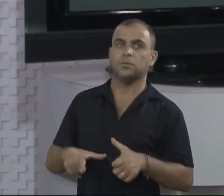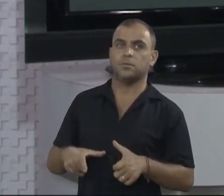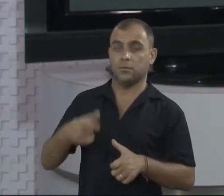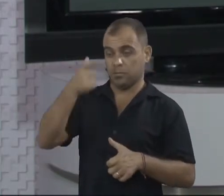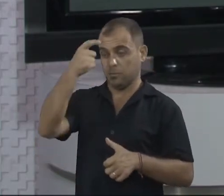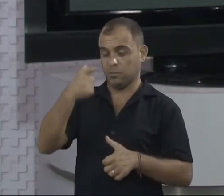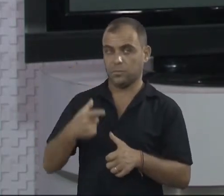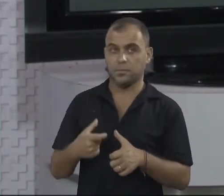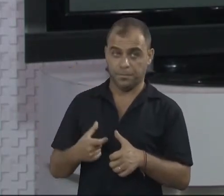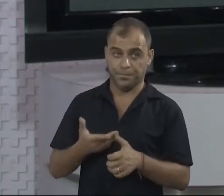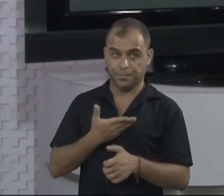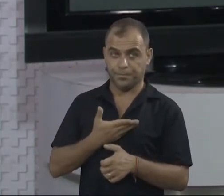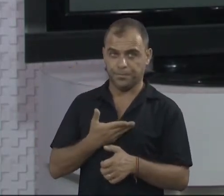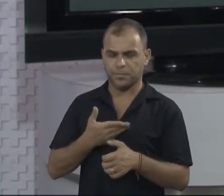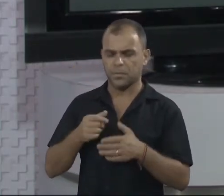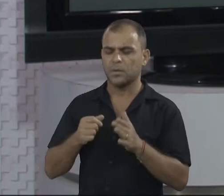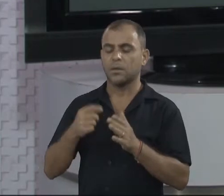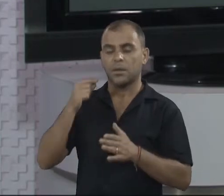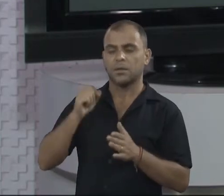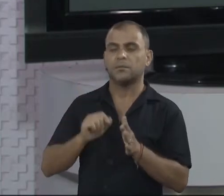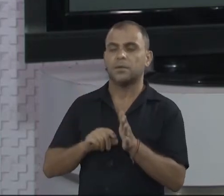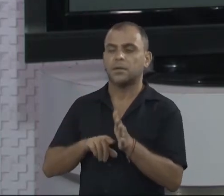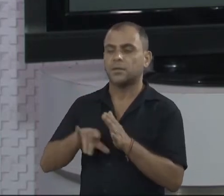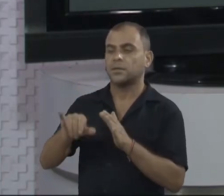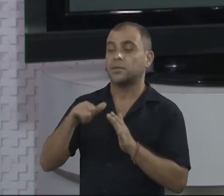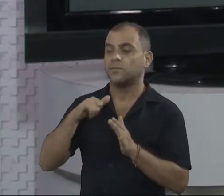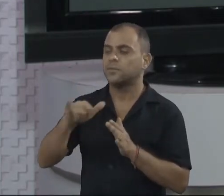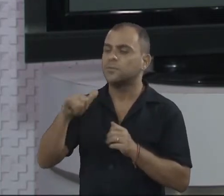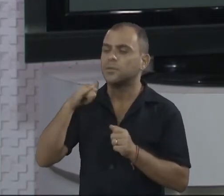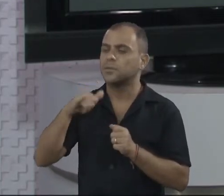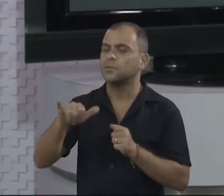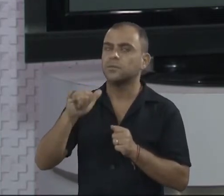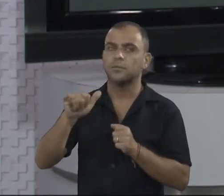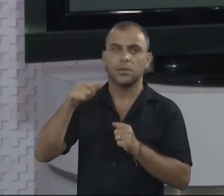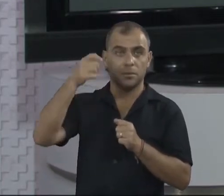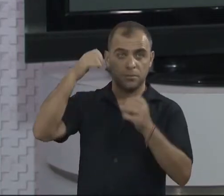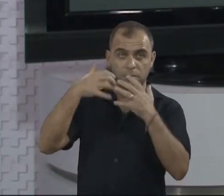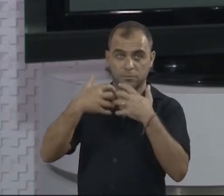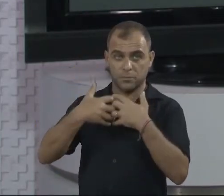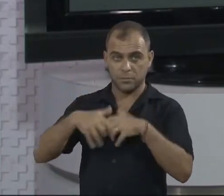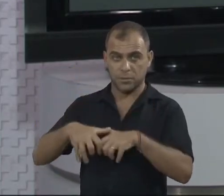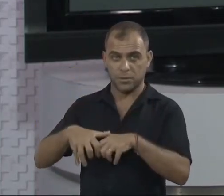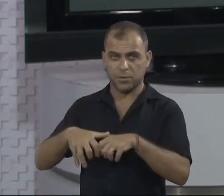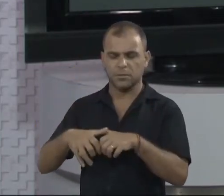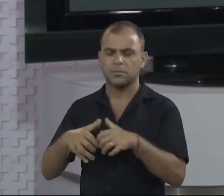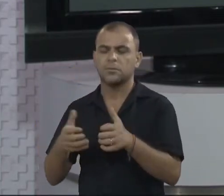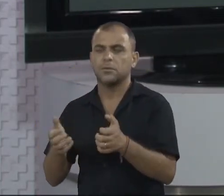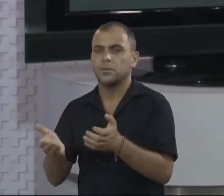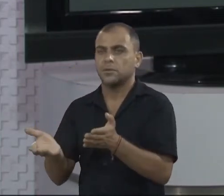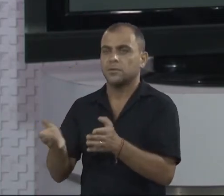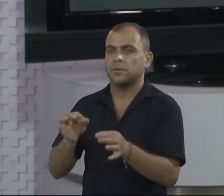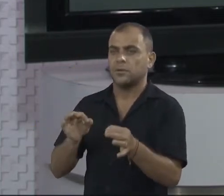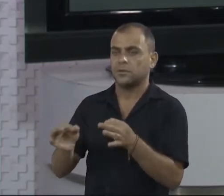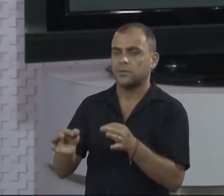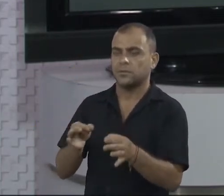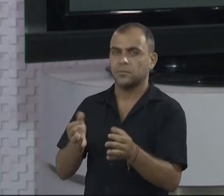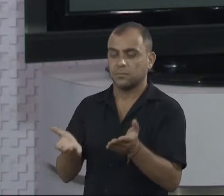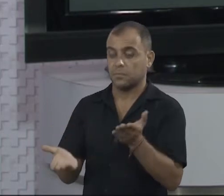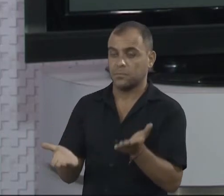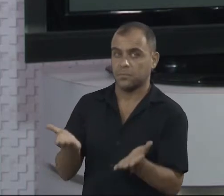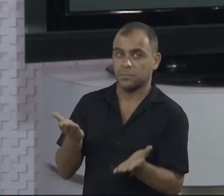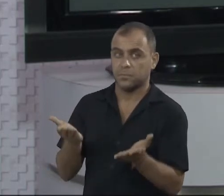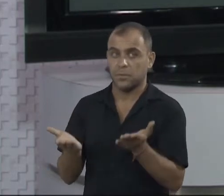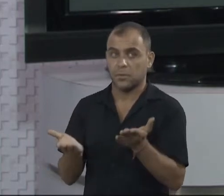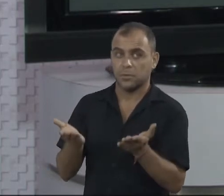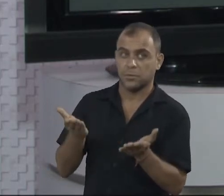está assim. Ela vai informar pro cérebro. E também ele faz a manutenção do equilíbrio, ajuda